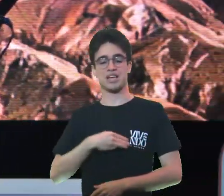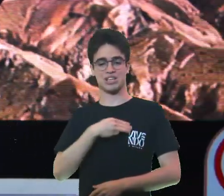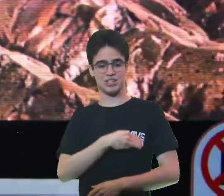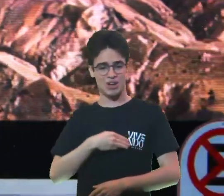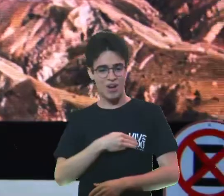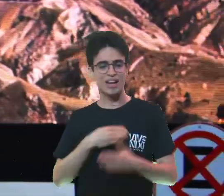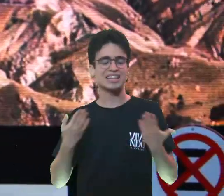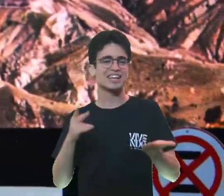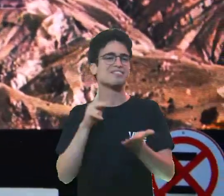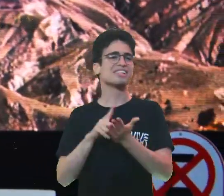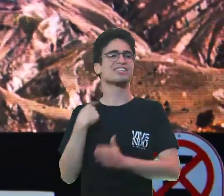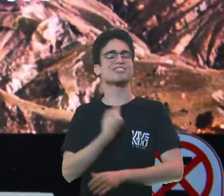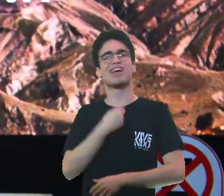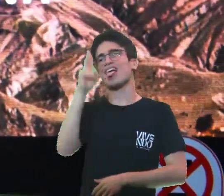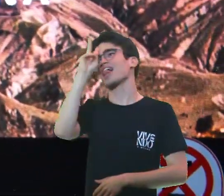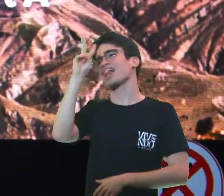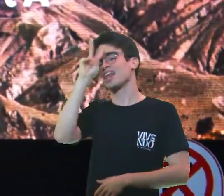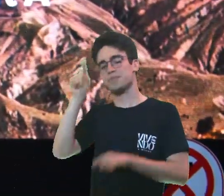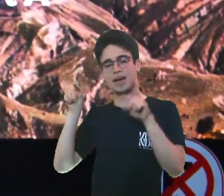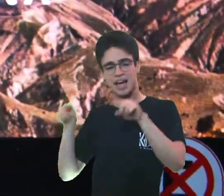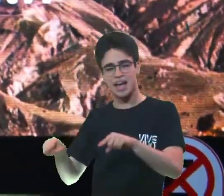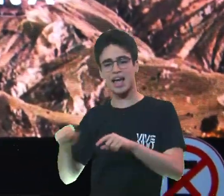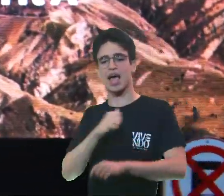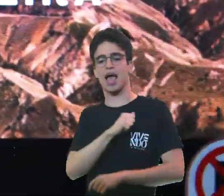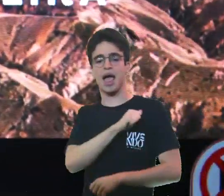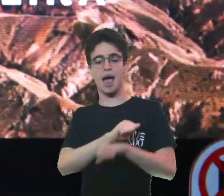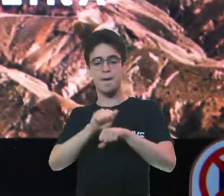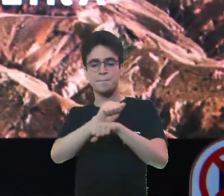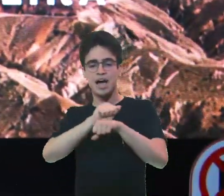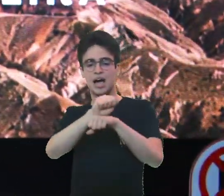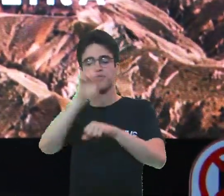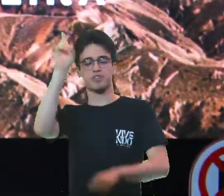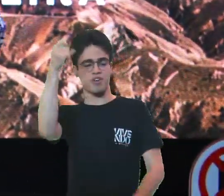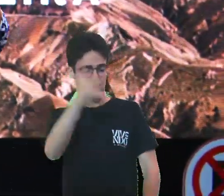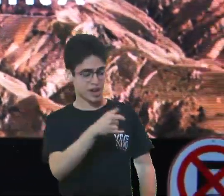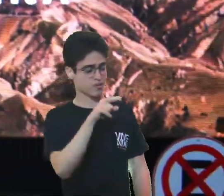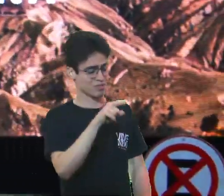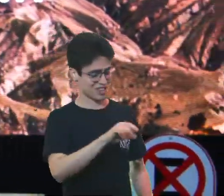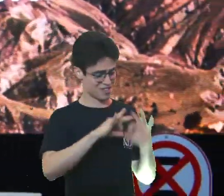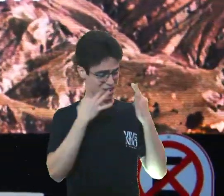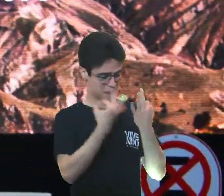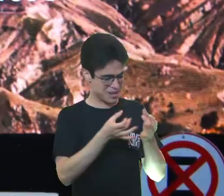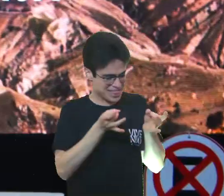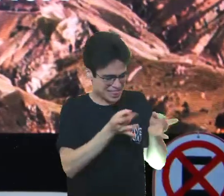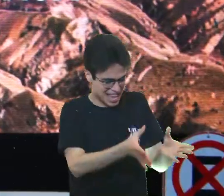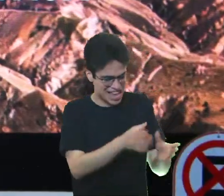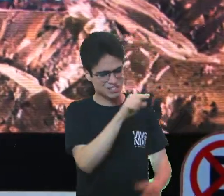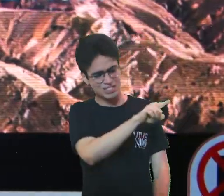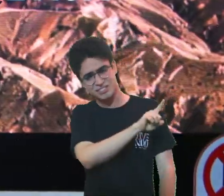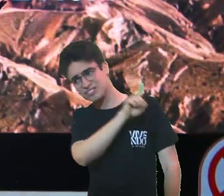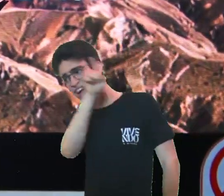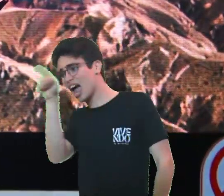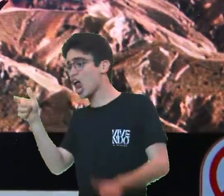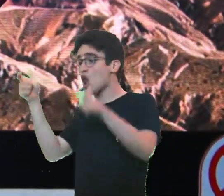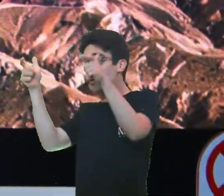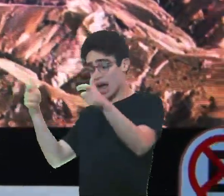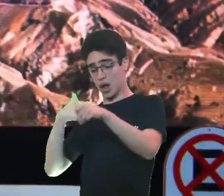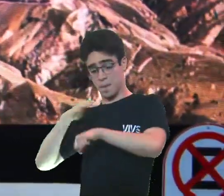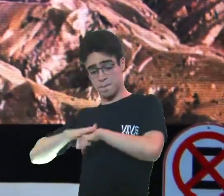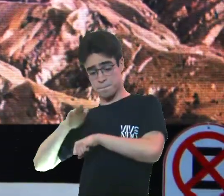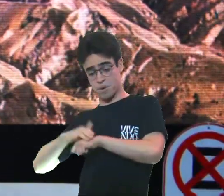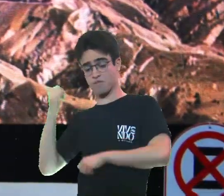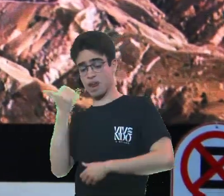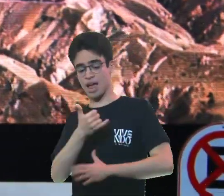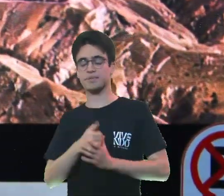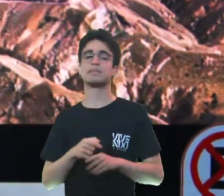no momento em que Deus falou para Abraão: sai da sua casa, deixa a sua casa, a sua parentela e vai para um lugar que eu vou te mostrar.